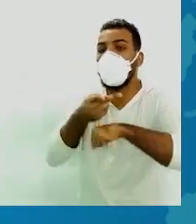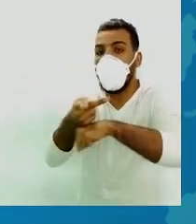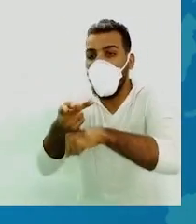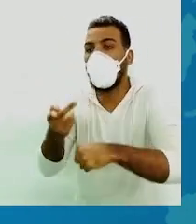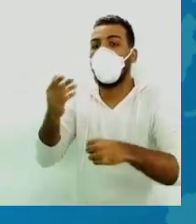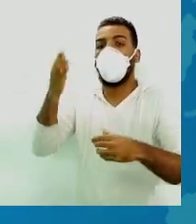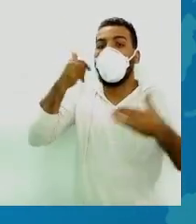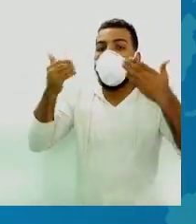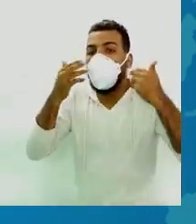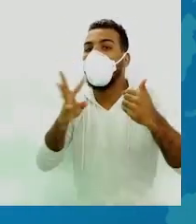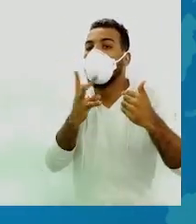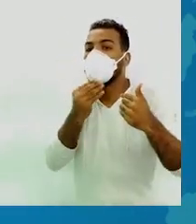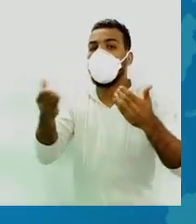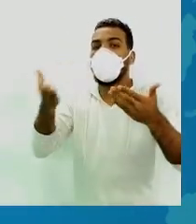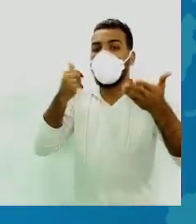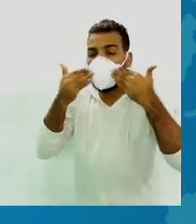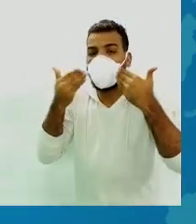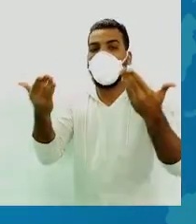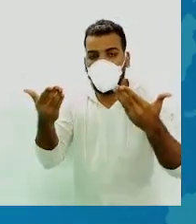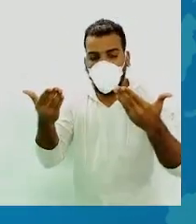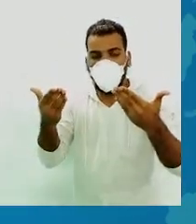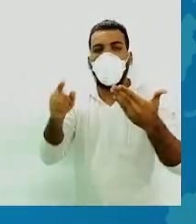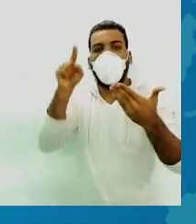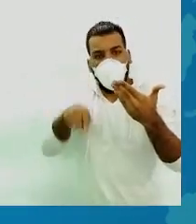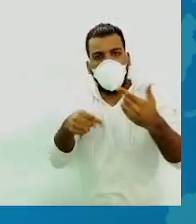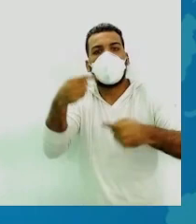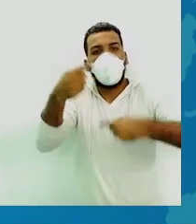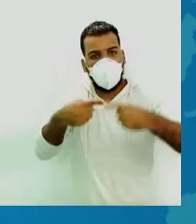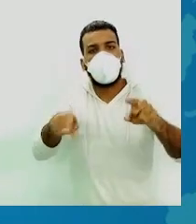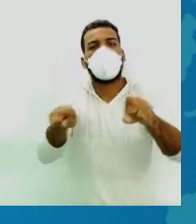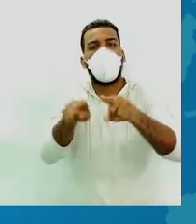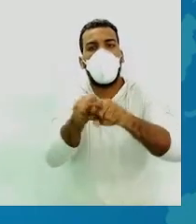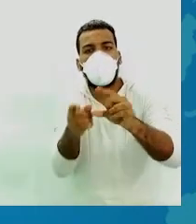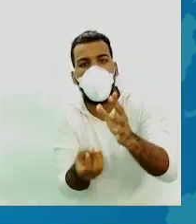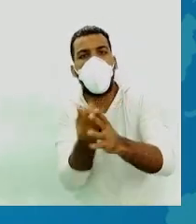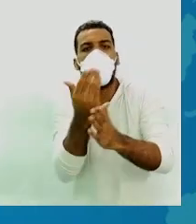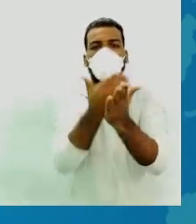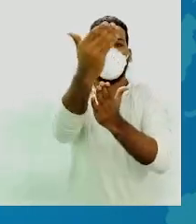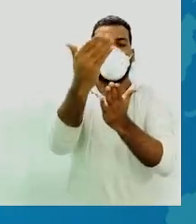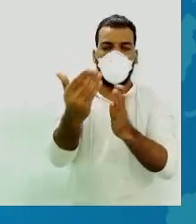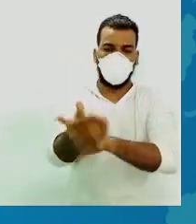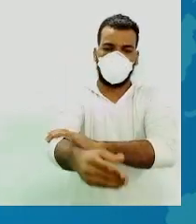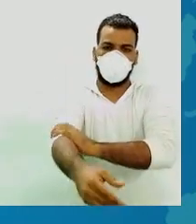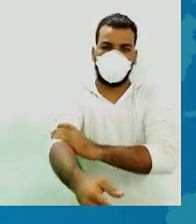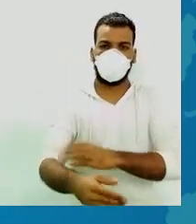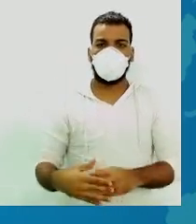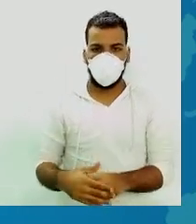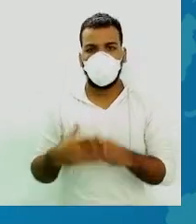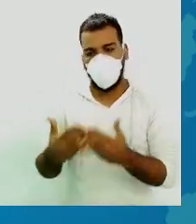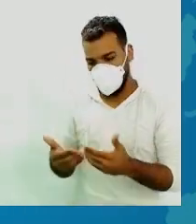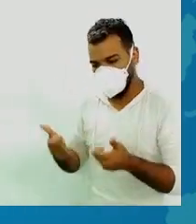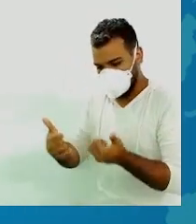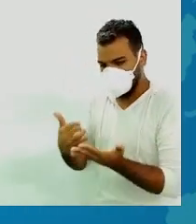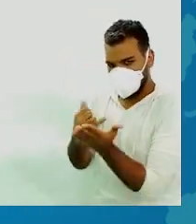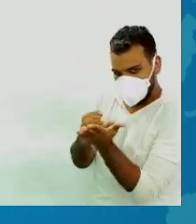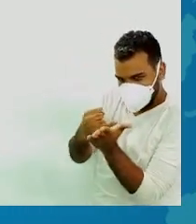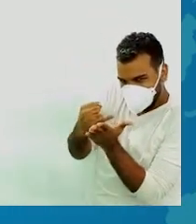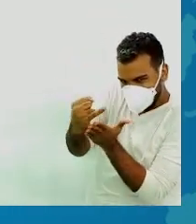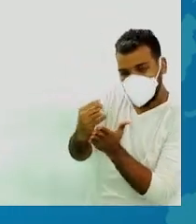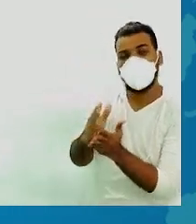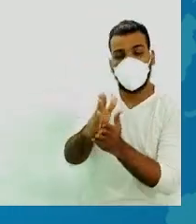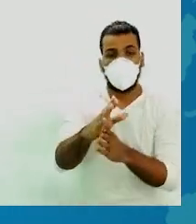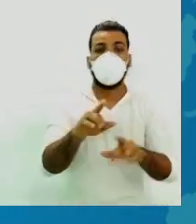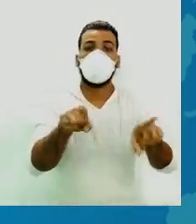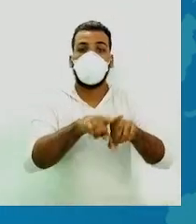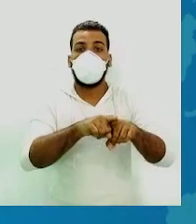todos, é exatamente a base da política. E eu quero começar com um pensamento, além dessa parte introdutória, com o pensamento do nosso